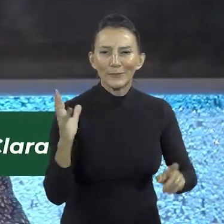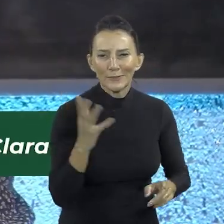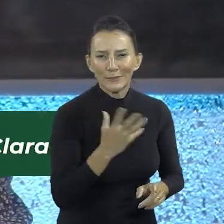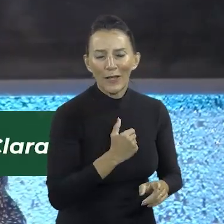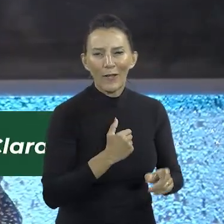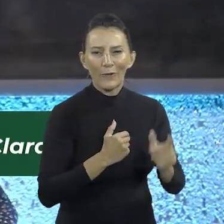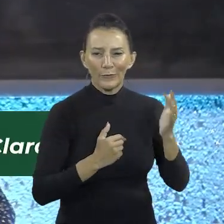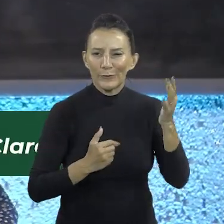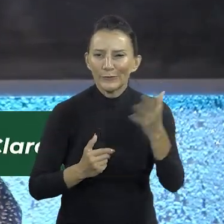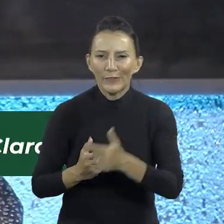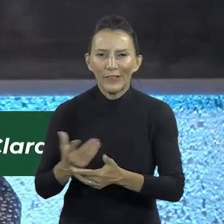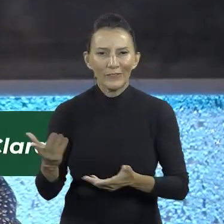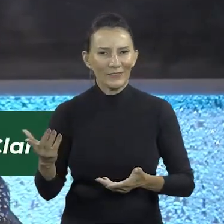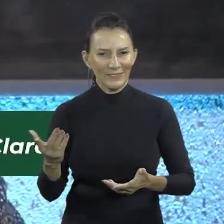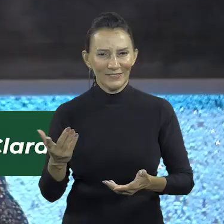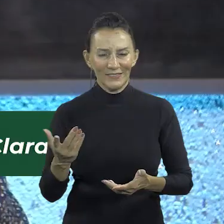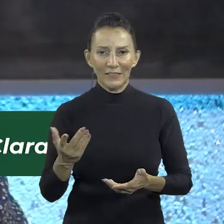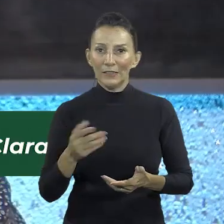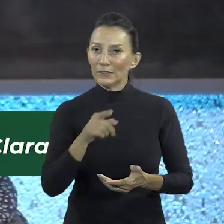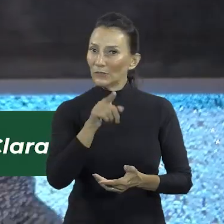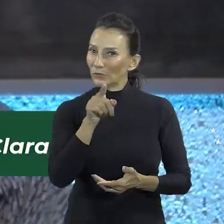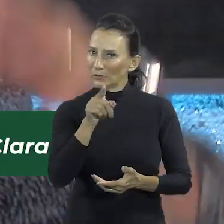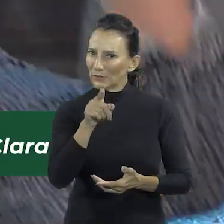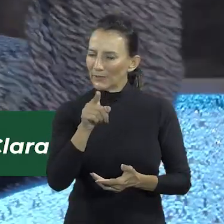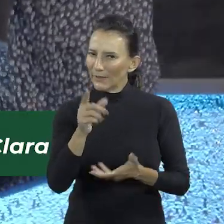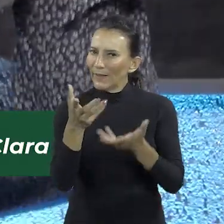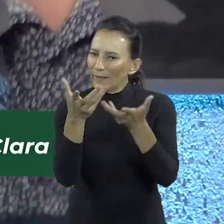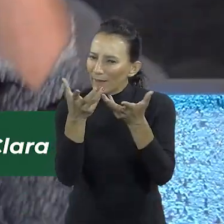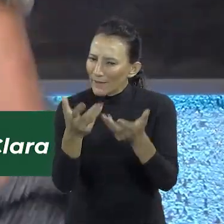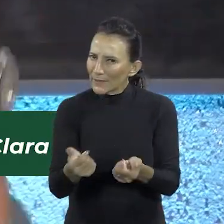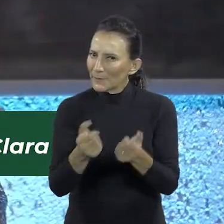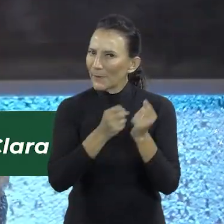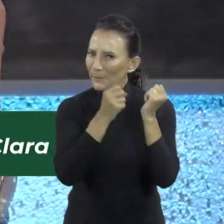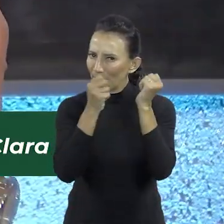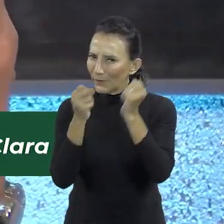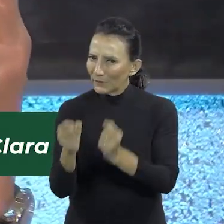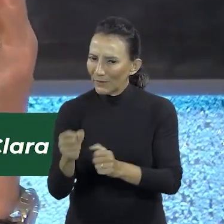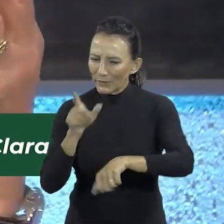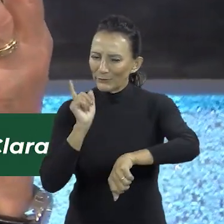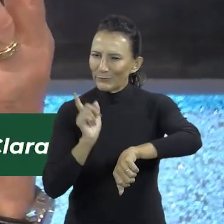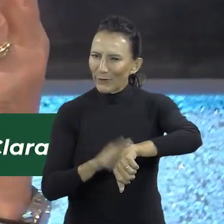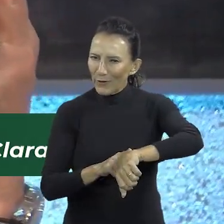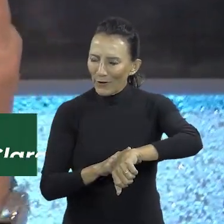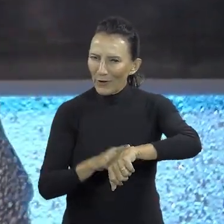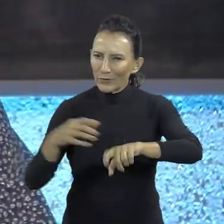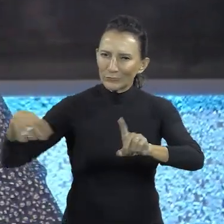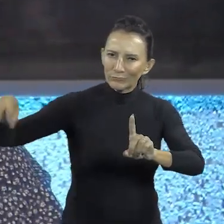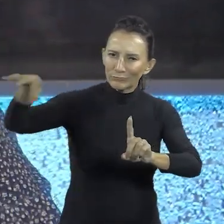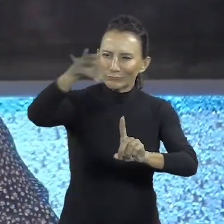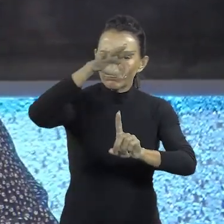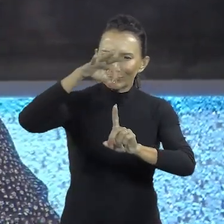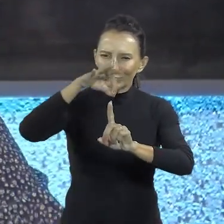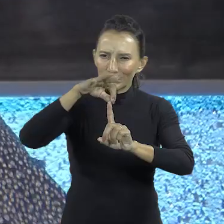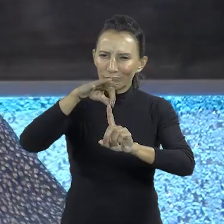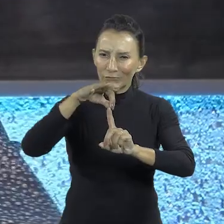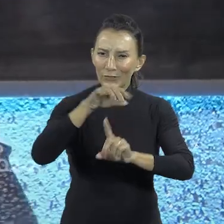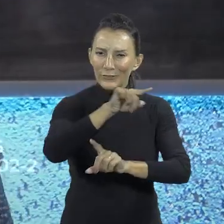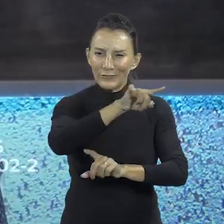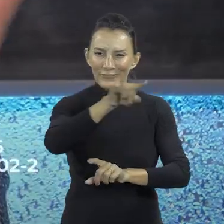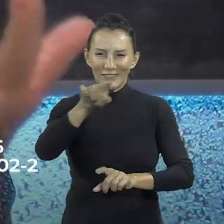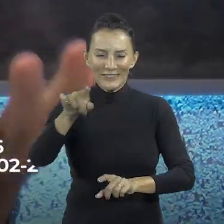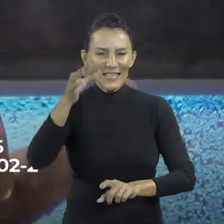Então, recebereis poder ao descer sobre vós o Espírito Santo e vocês serão